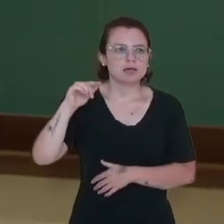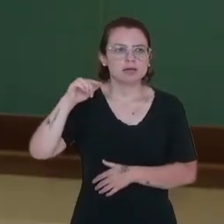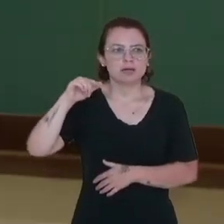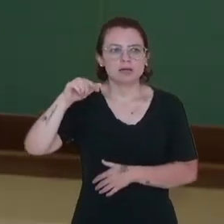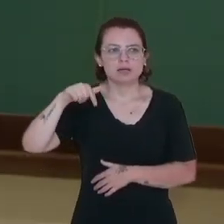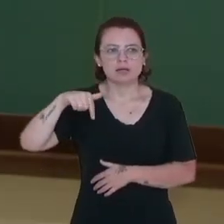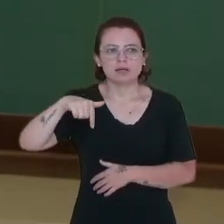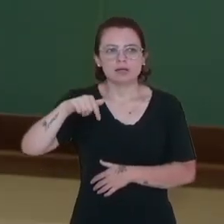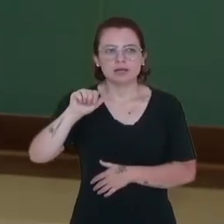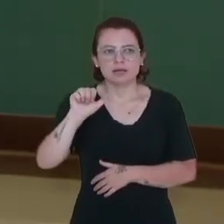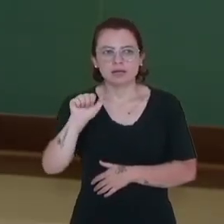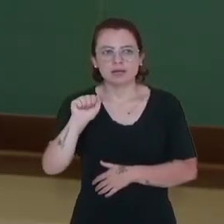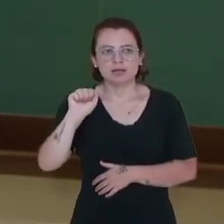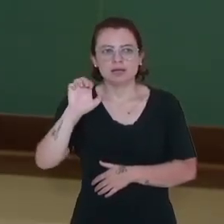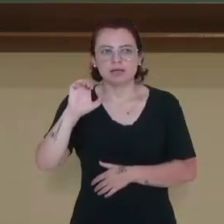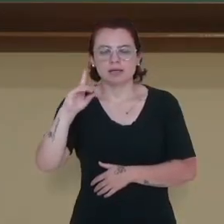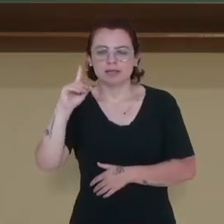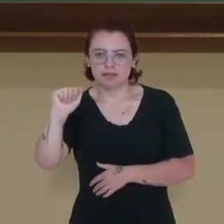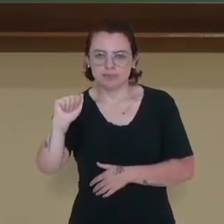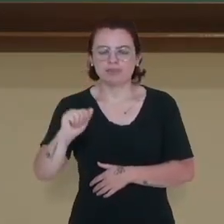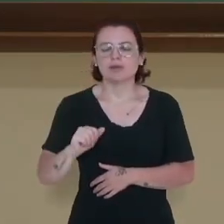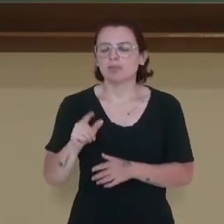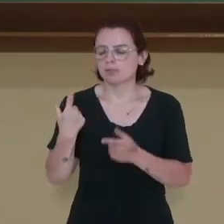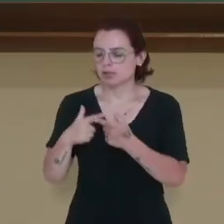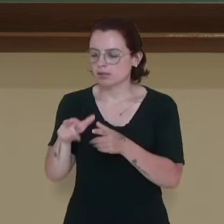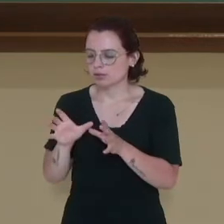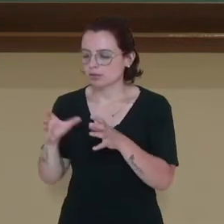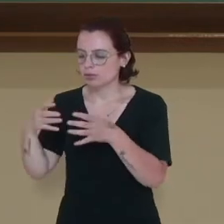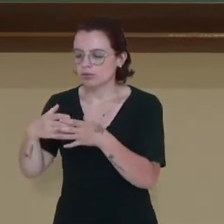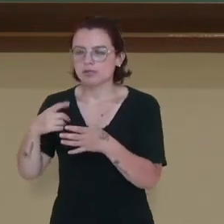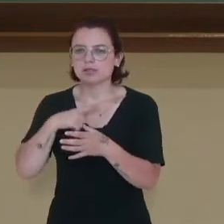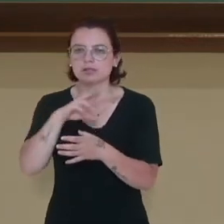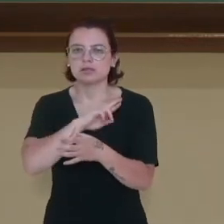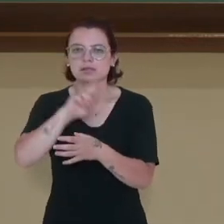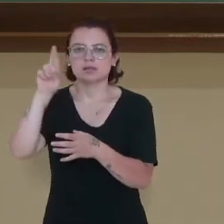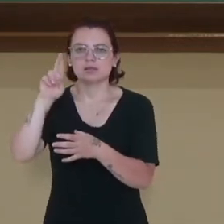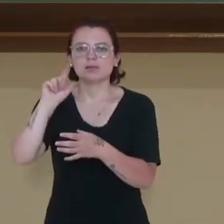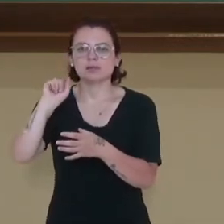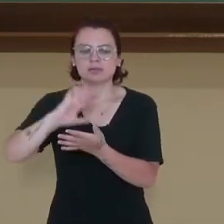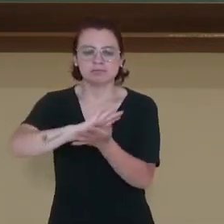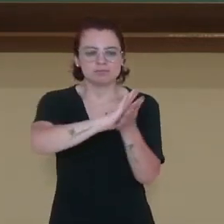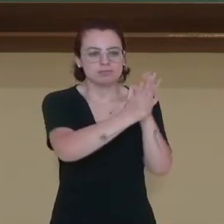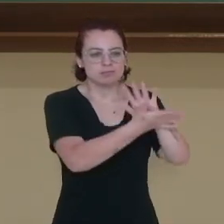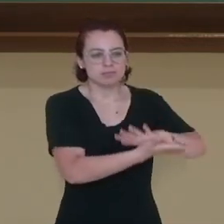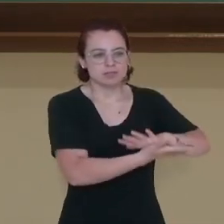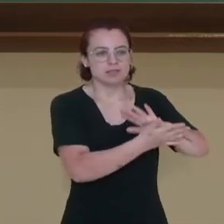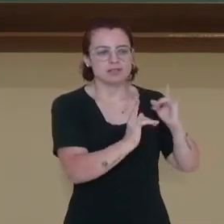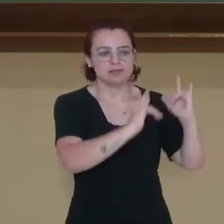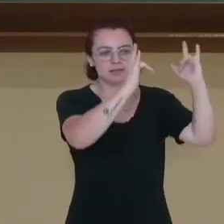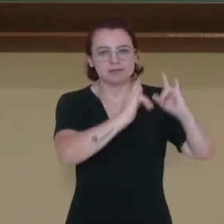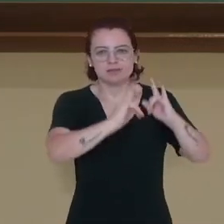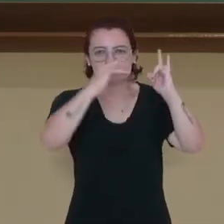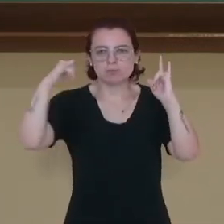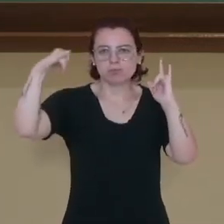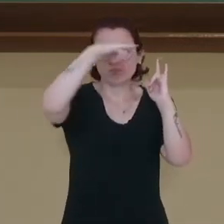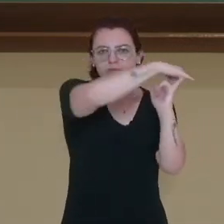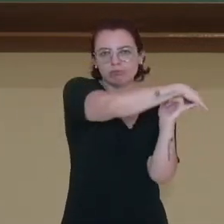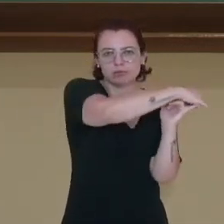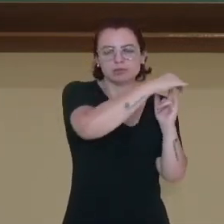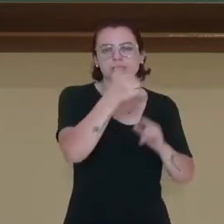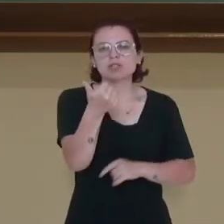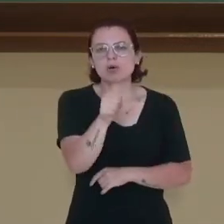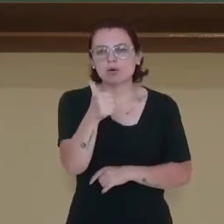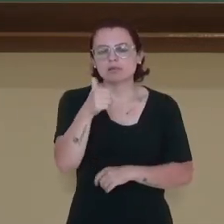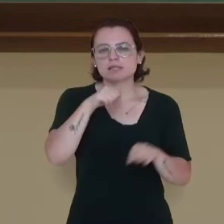Esses grupos aí, por exemplo, a Al-Qaeda, né, foi responsável, no caso, pela destruição então das Torres Gêmeas nos Estados Unidos no dia 11